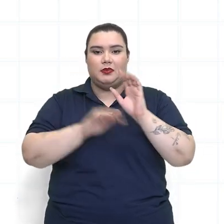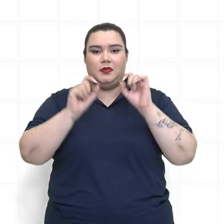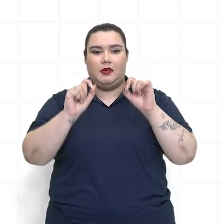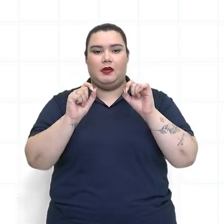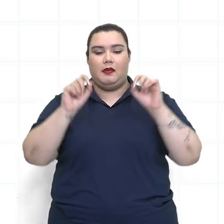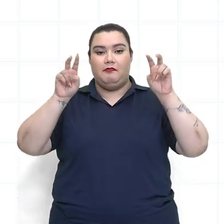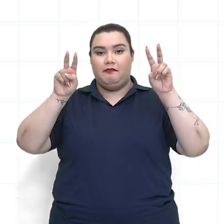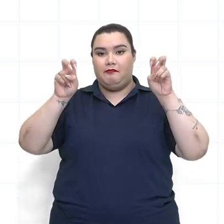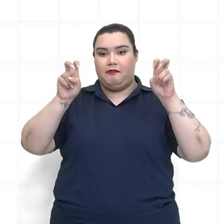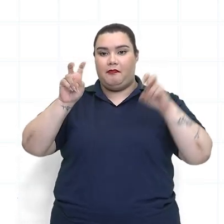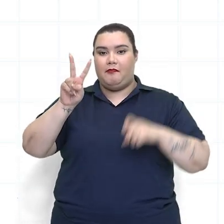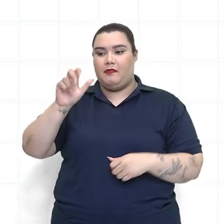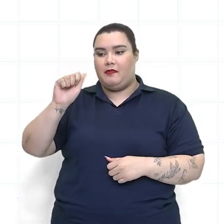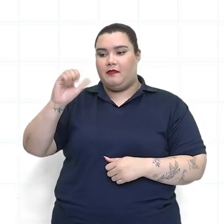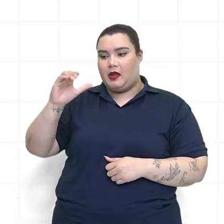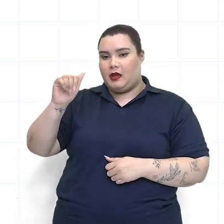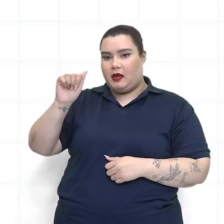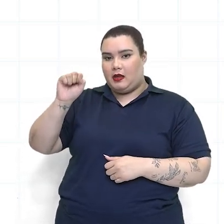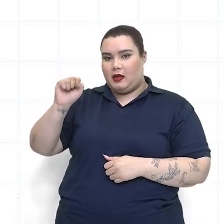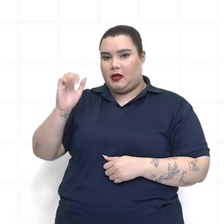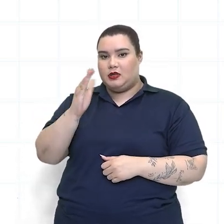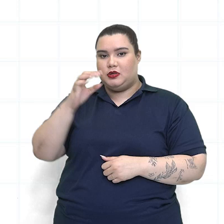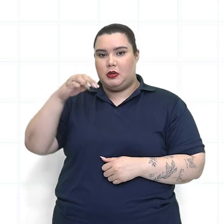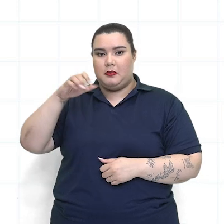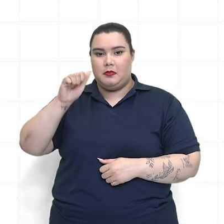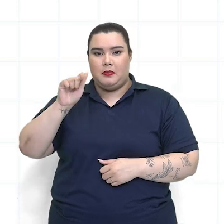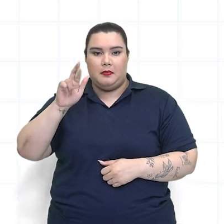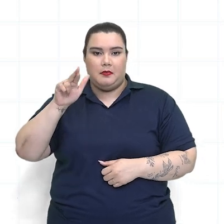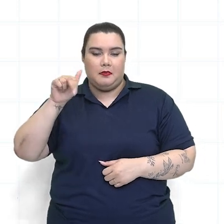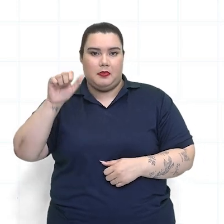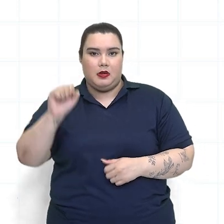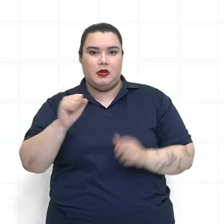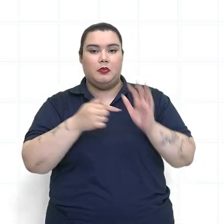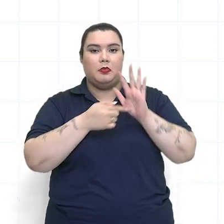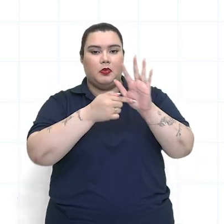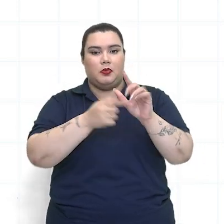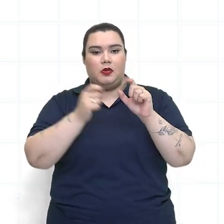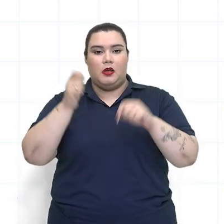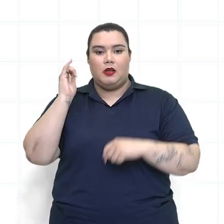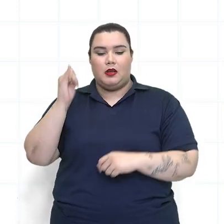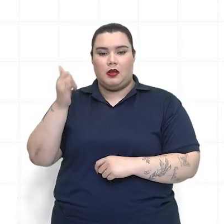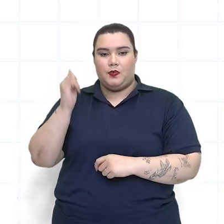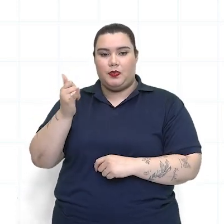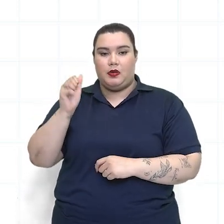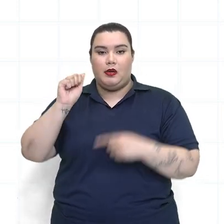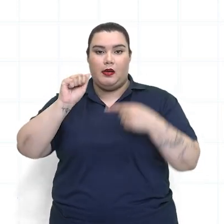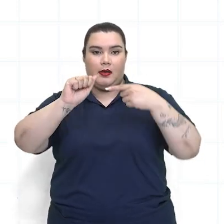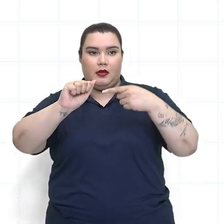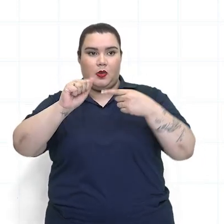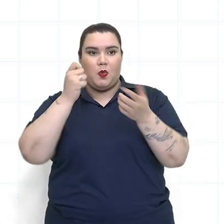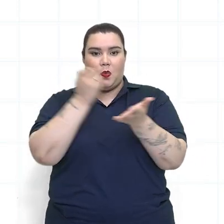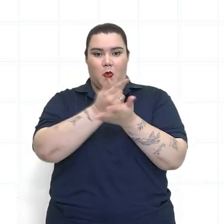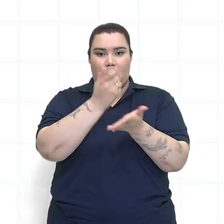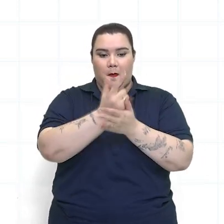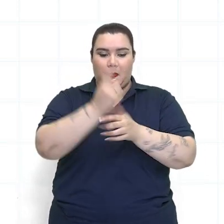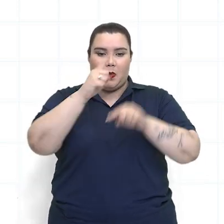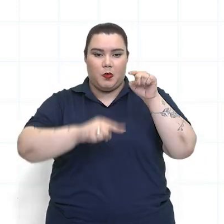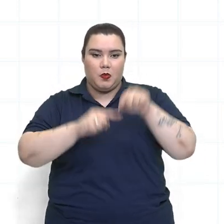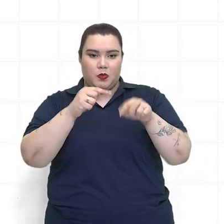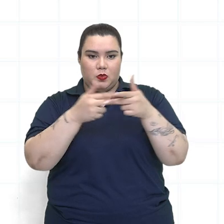expressão vacas magras indica que a narradora A comprava